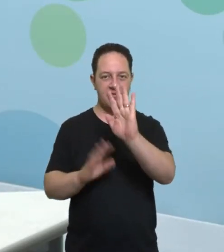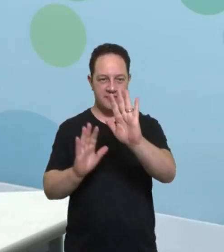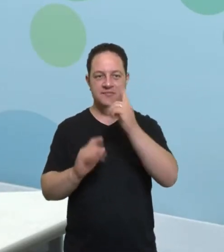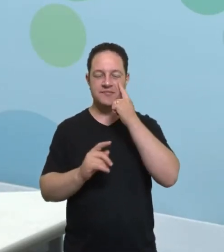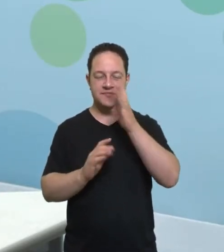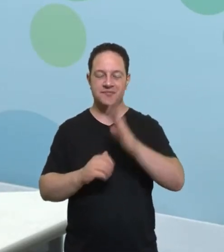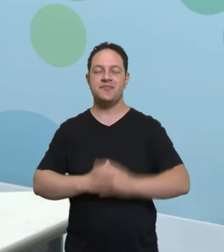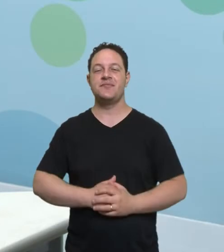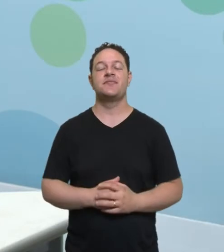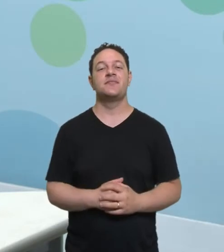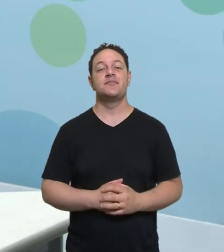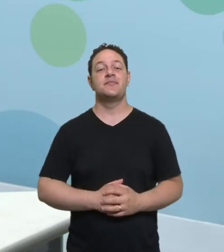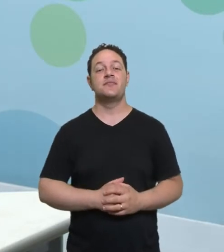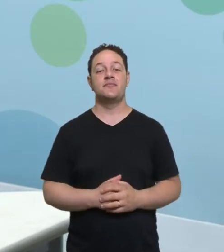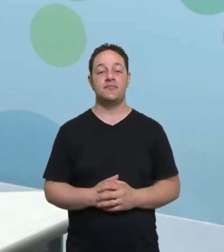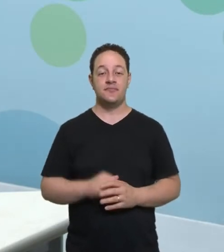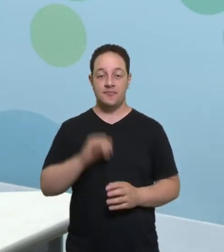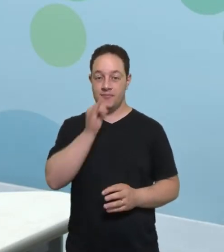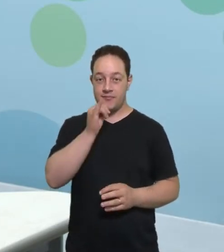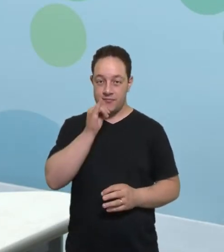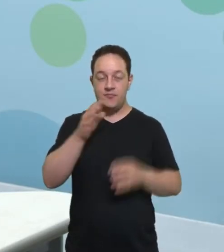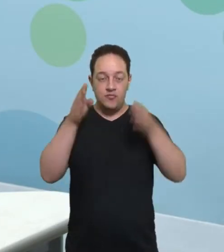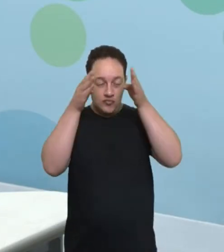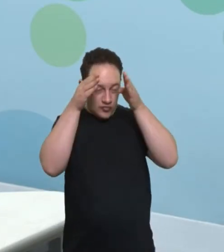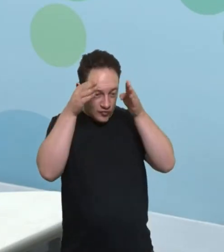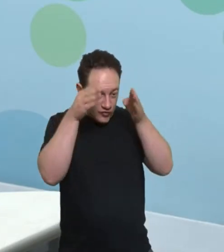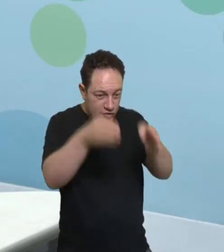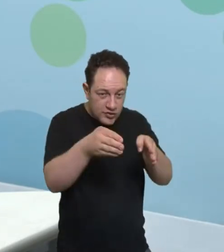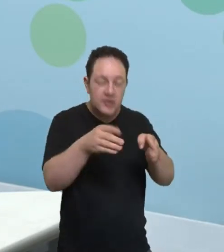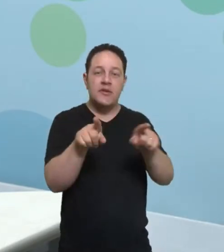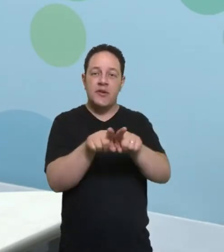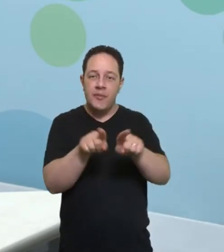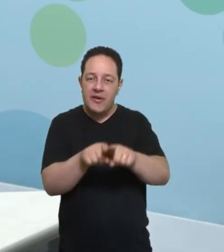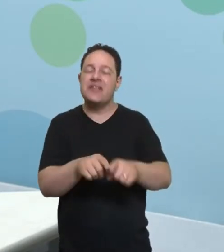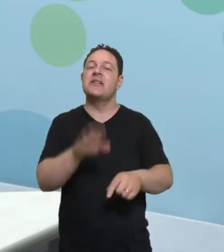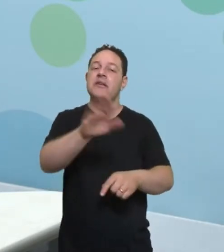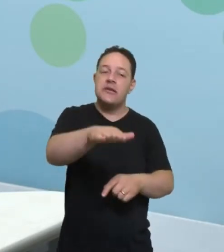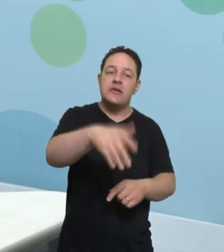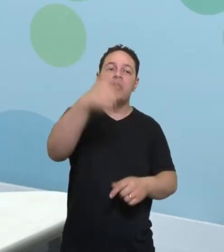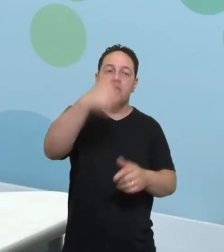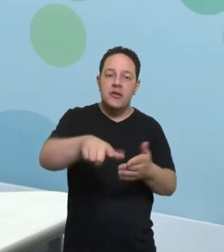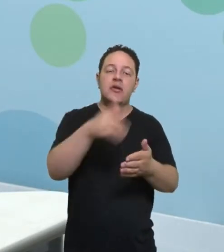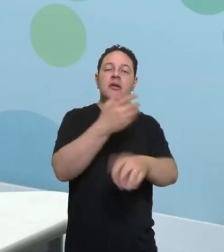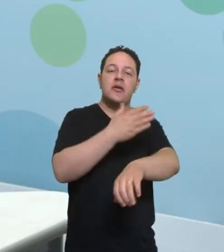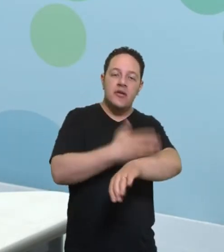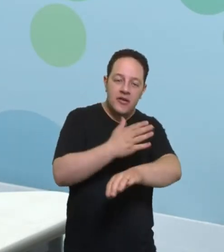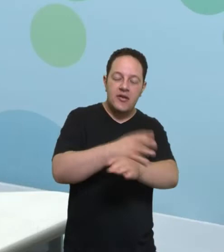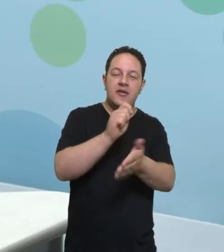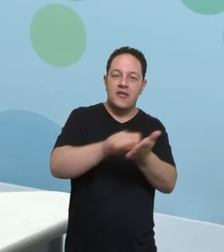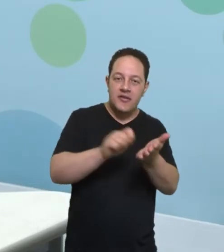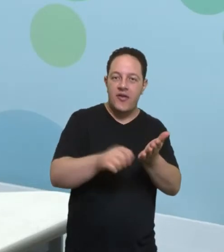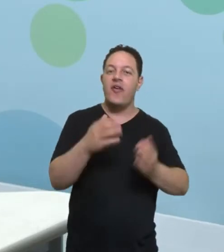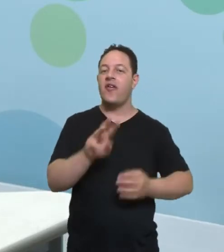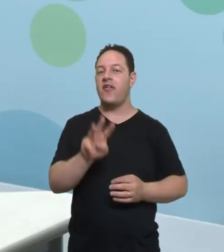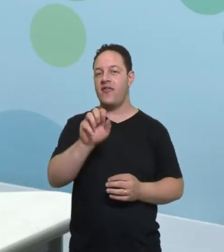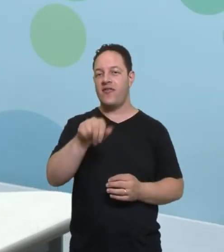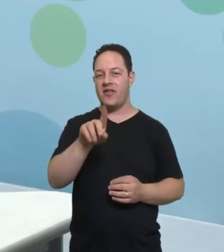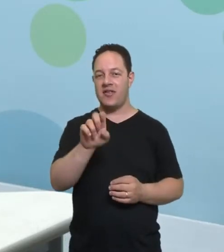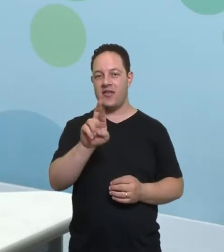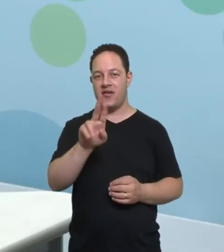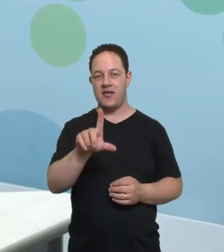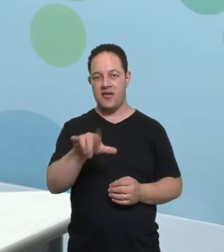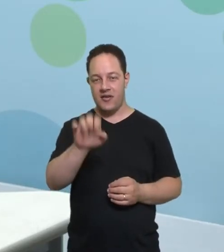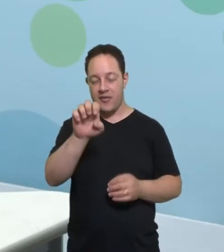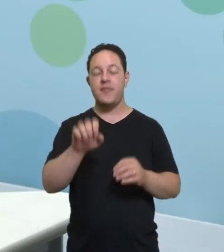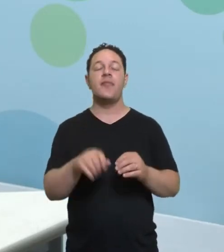algumas respostas aqui então se manter focado e persistência na realização das atividades Professor Wanderley foco e organização